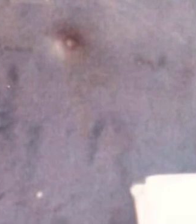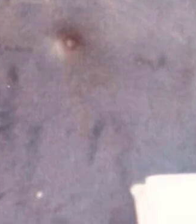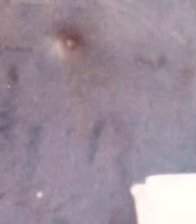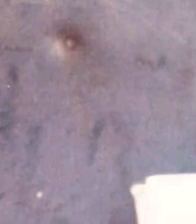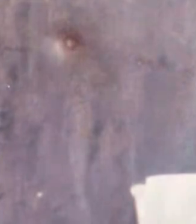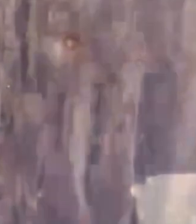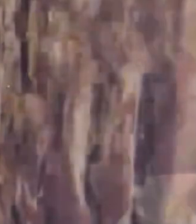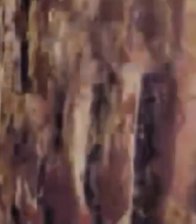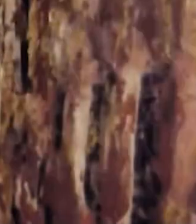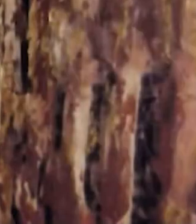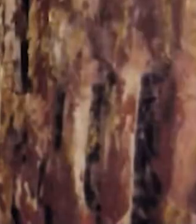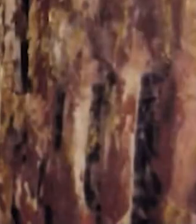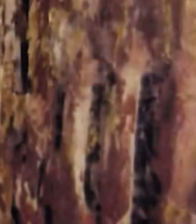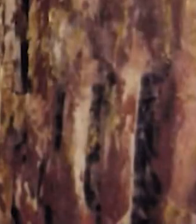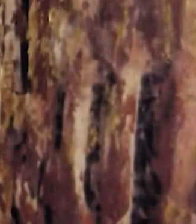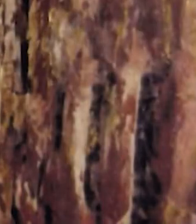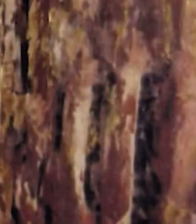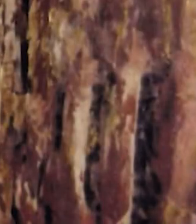Pescador,